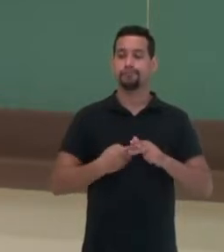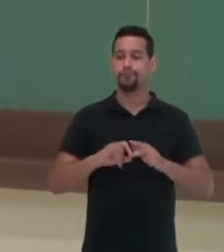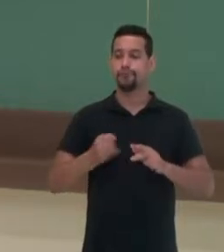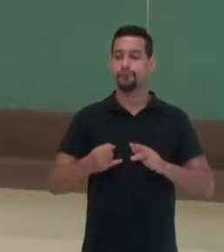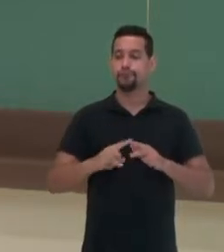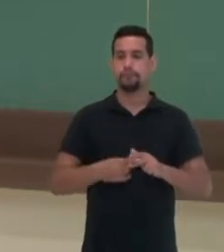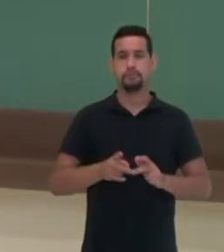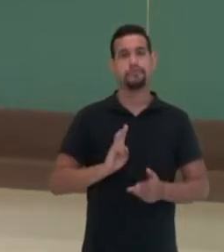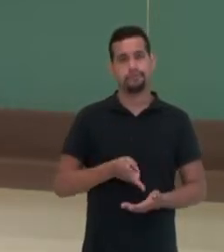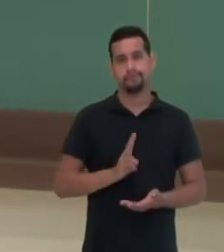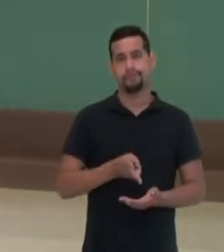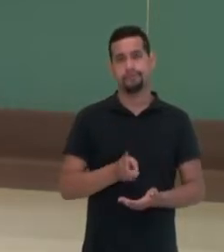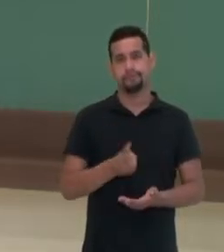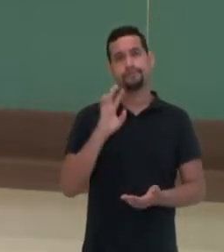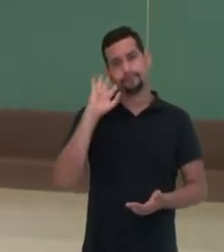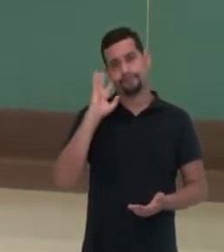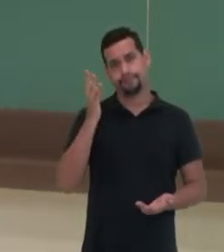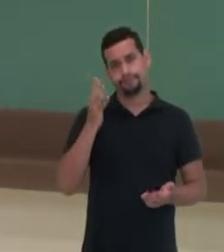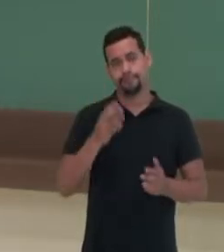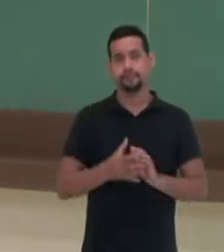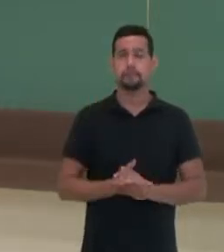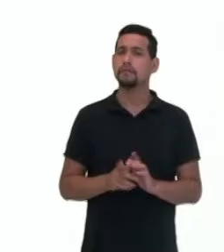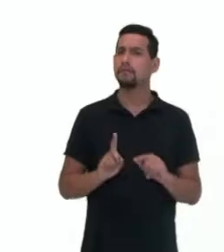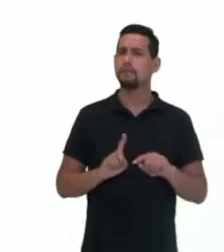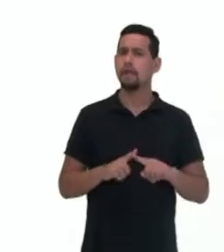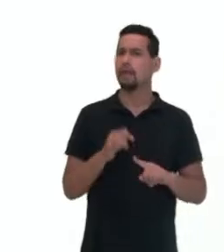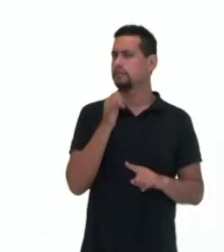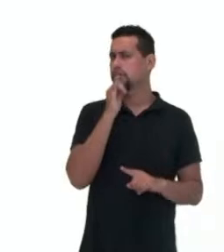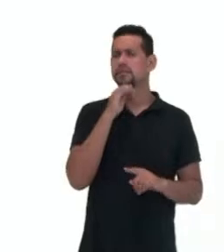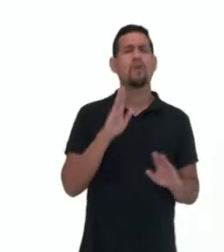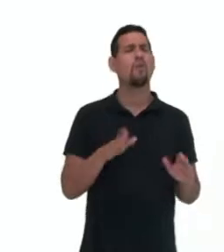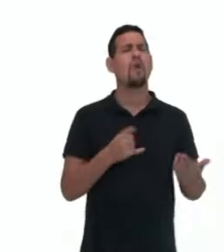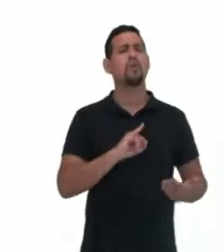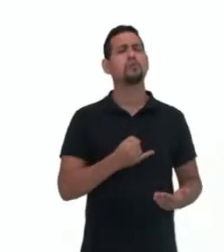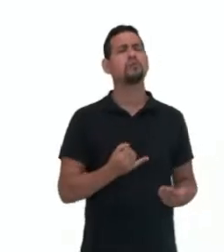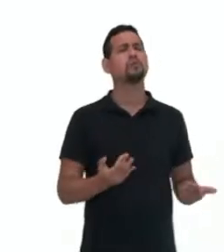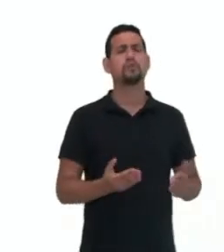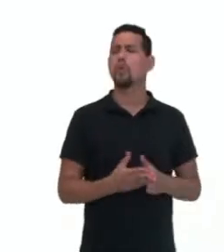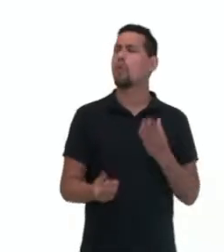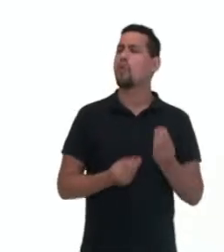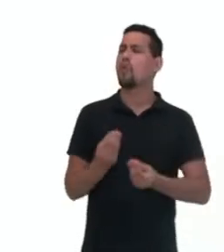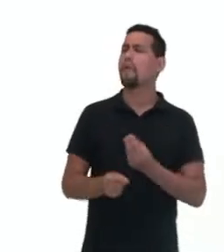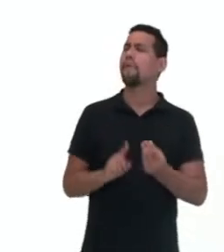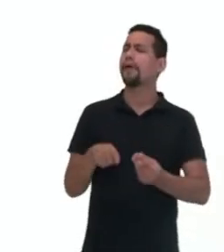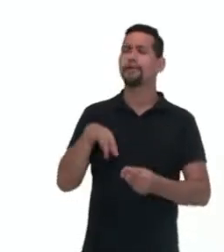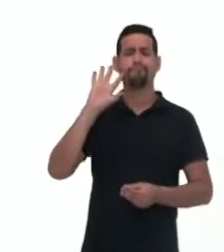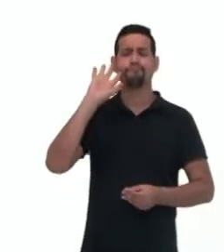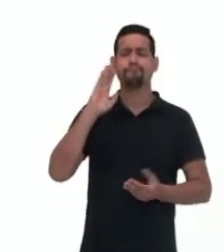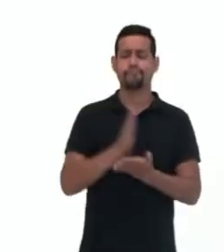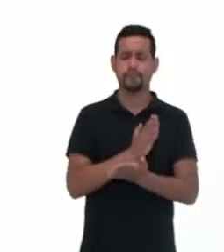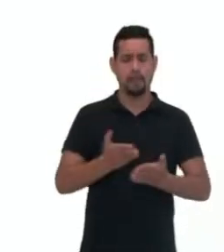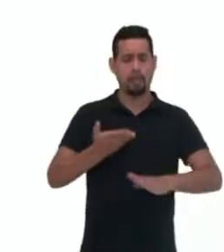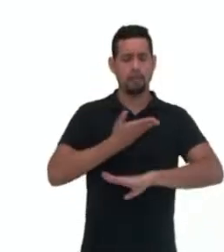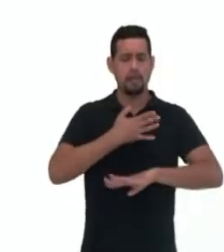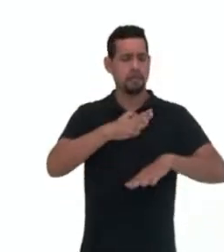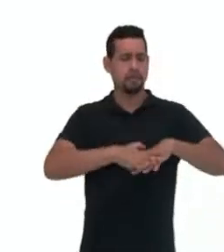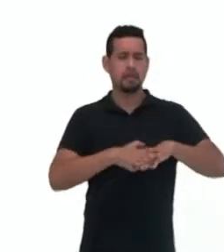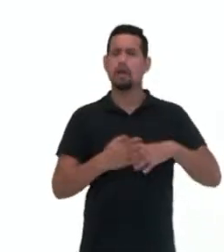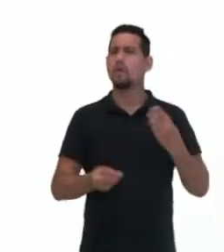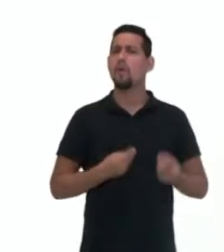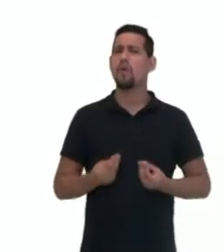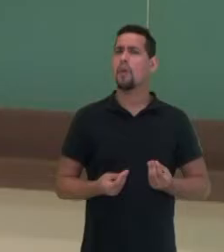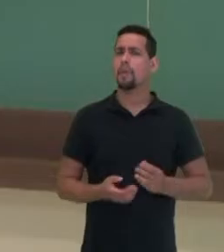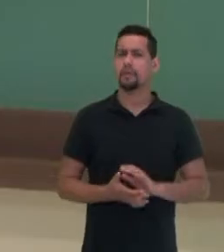em juro, beleza? Agora vejamos que juros são esses, como eles se comportam nas situações da matemática